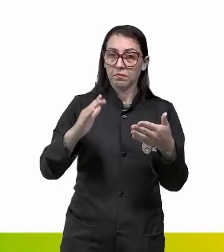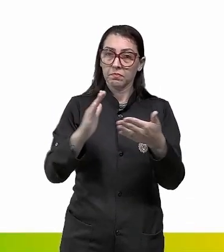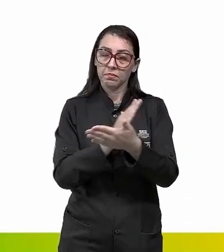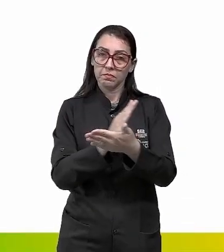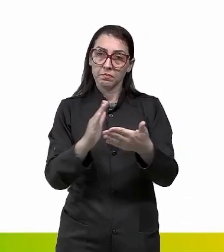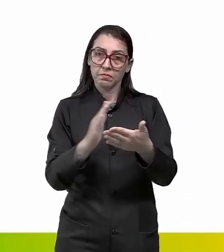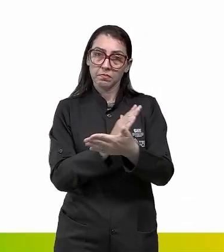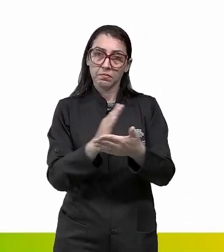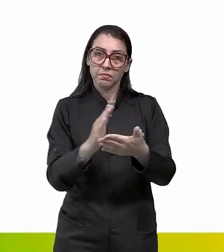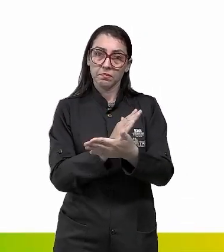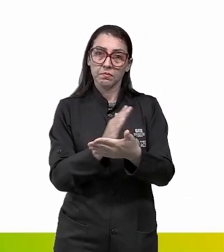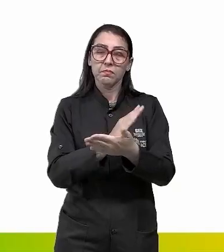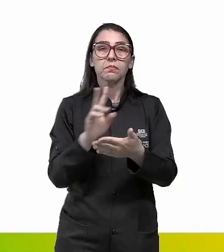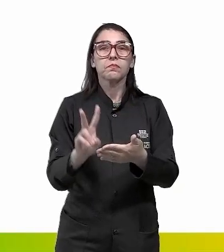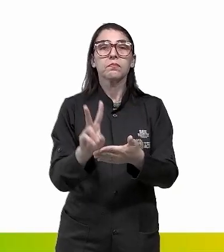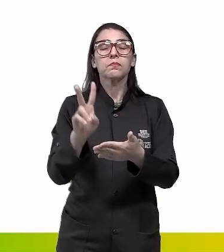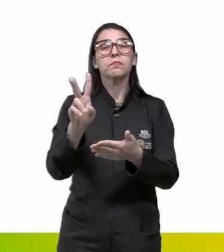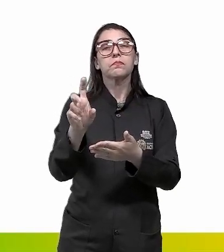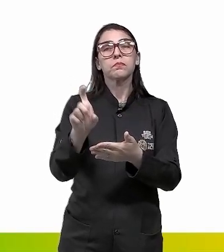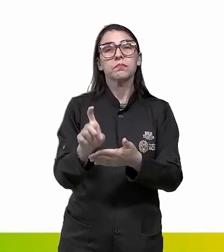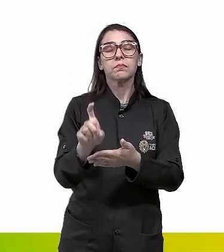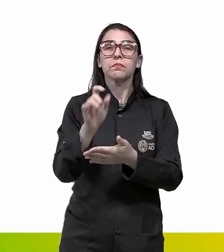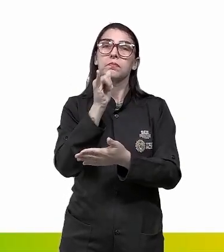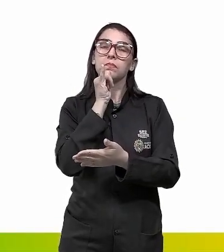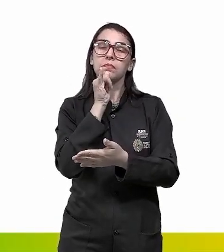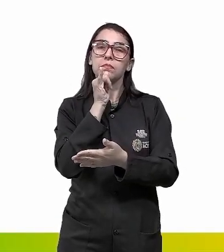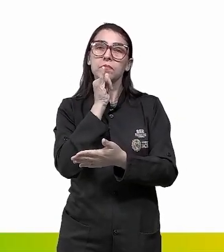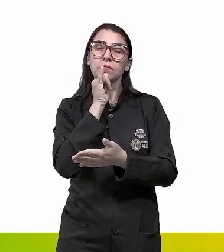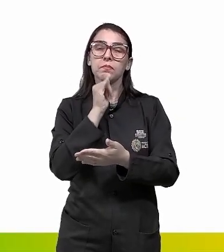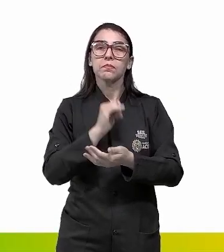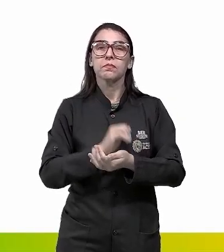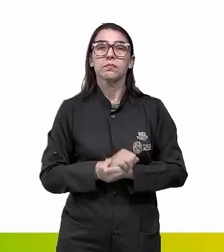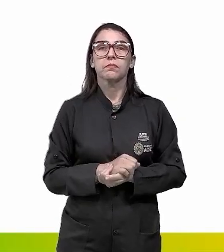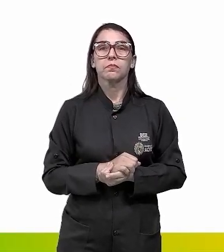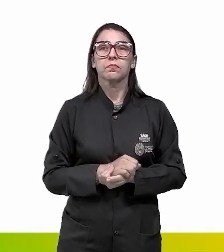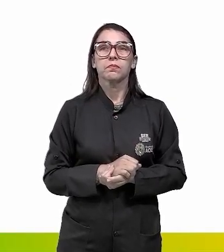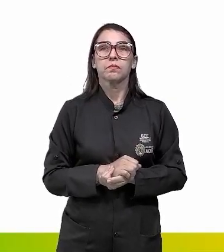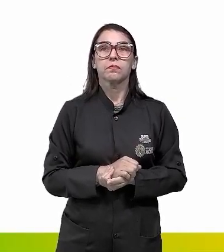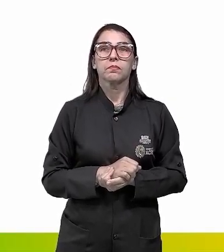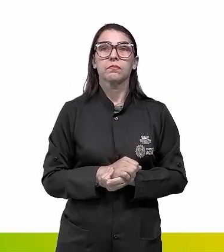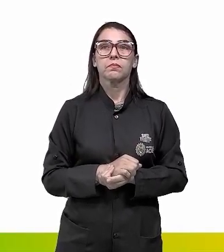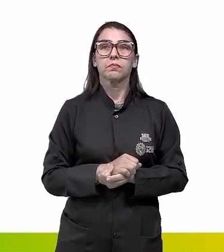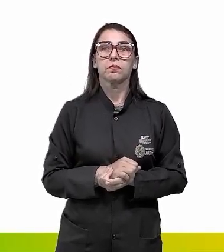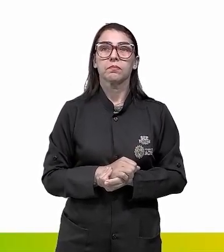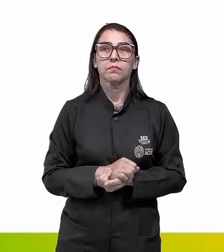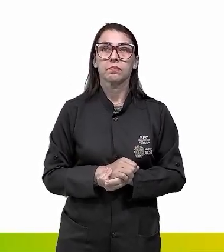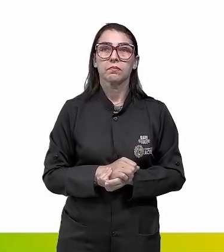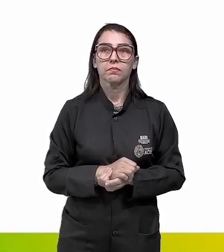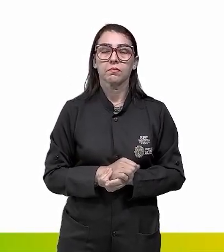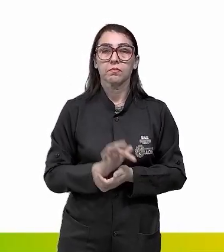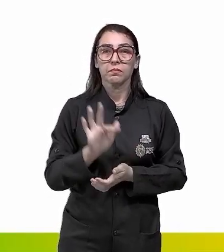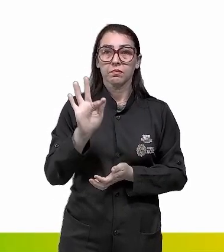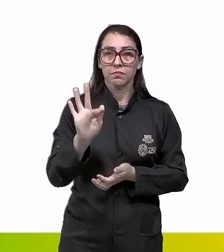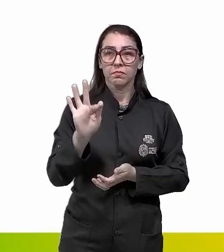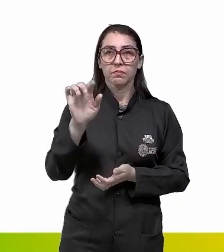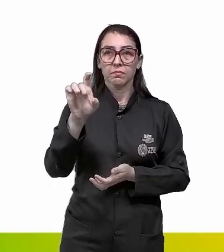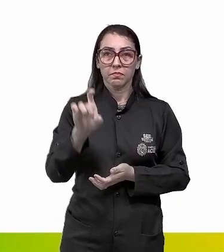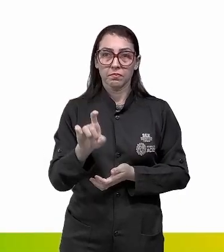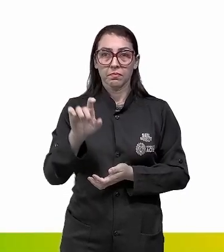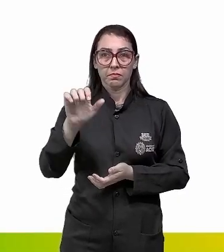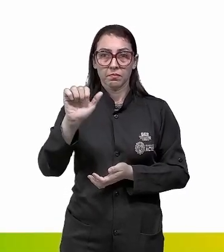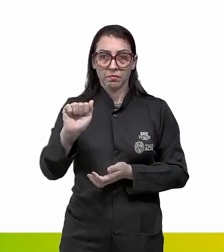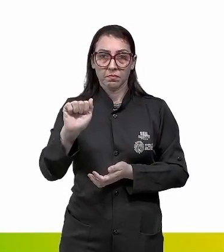coisa ao valor de x. Por exemplo, eu pego e escrevo ela assim, a